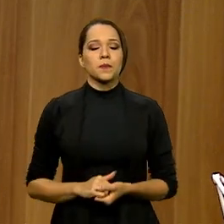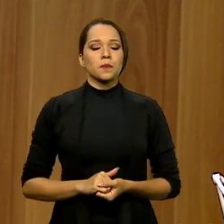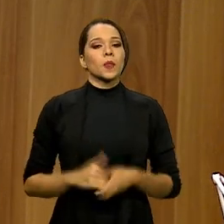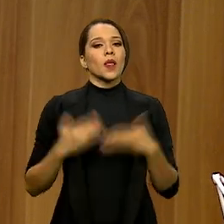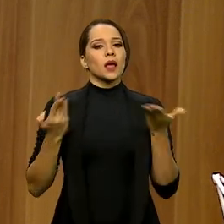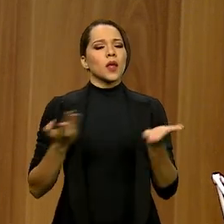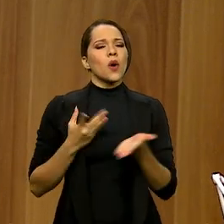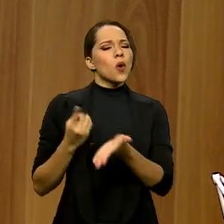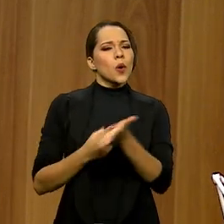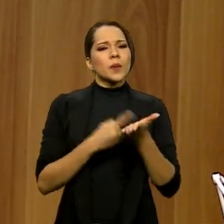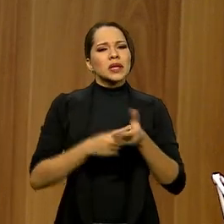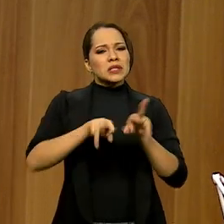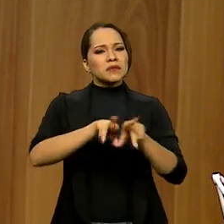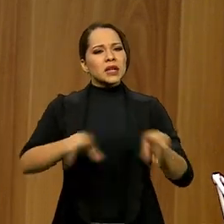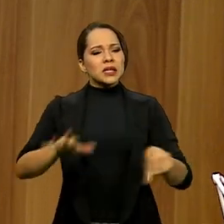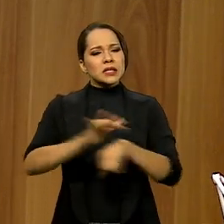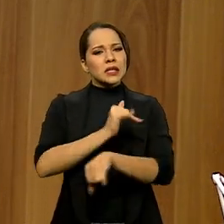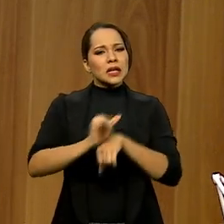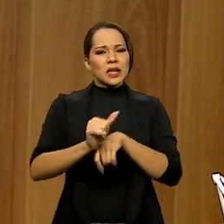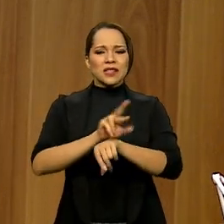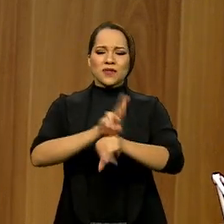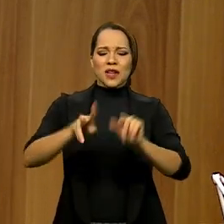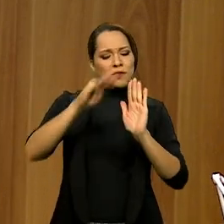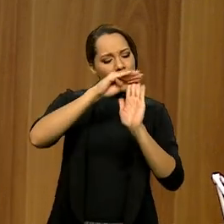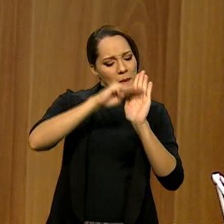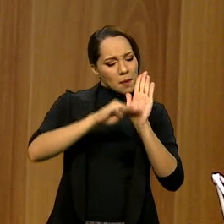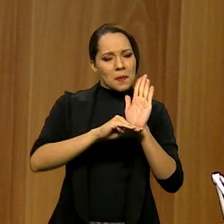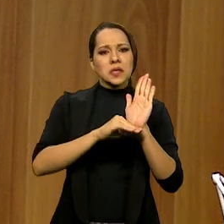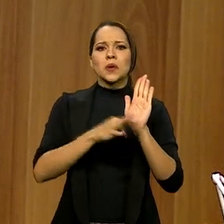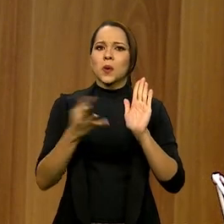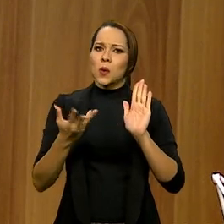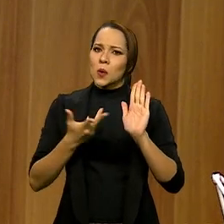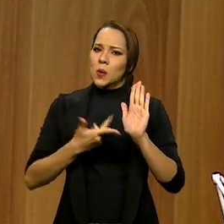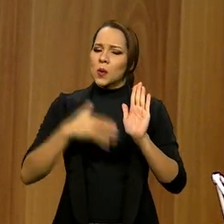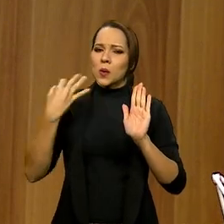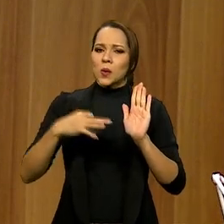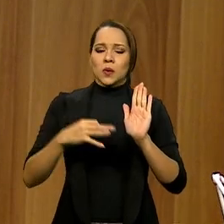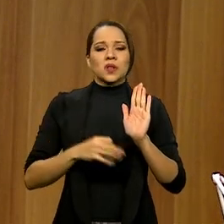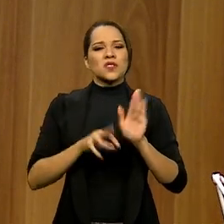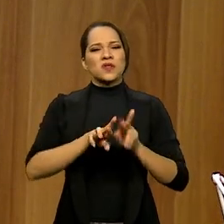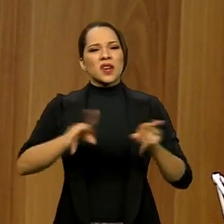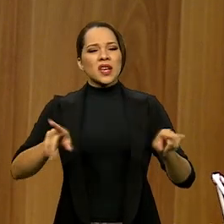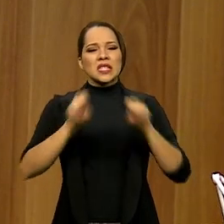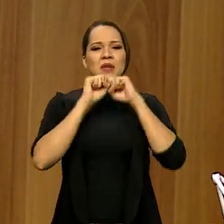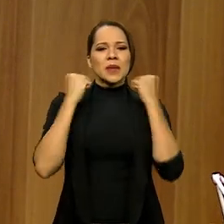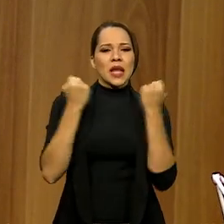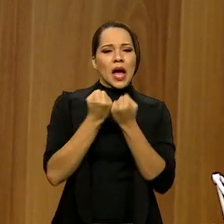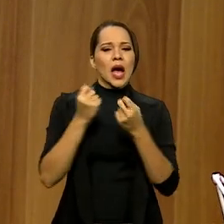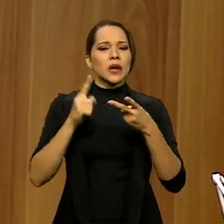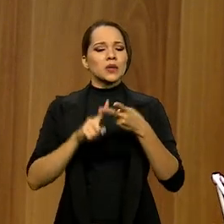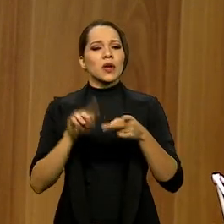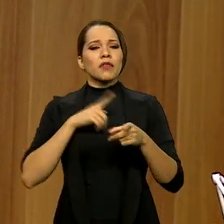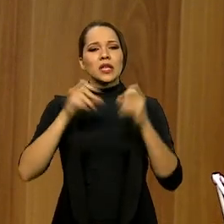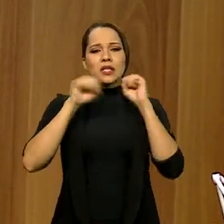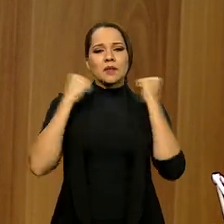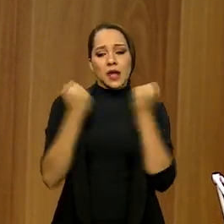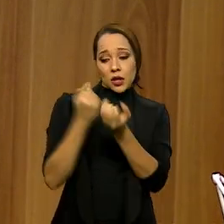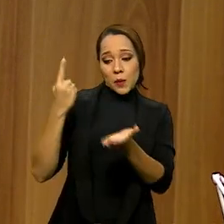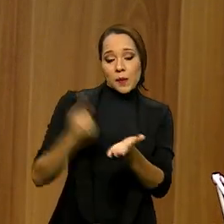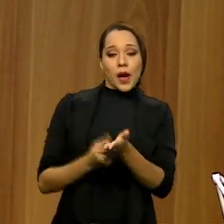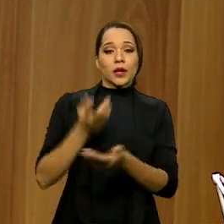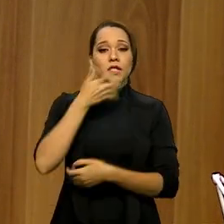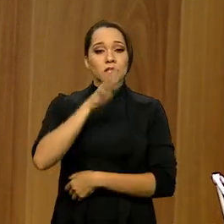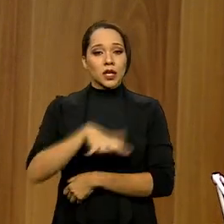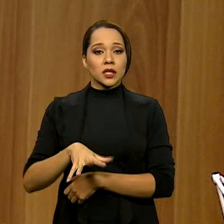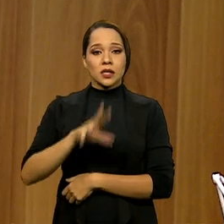Então, a nossa agenda ela está com uma programação muito recheada de lives, seminários. Vamos ter o seminário do Pacto pela Primeira